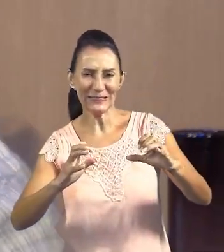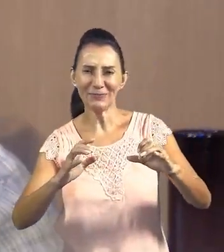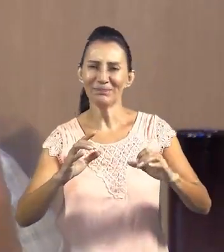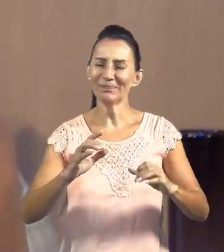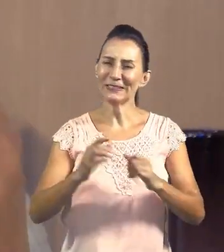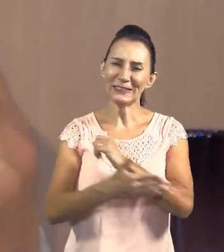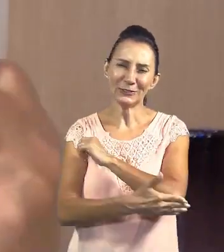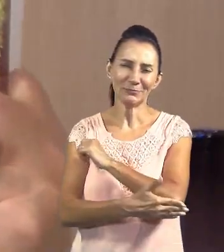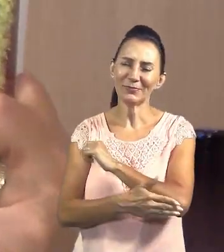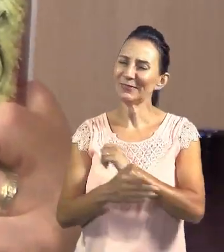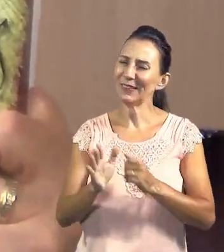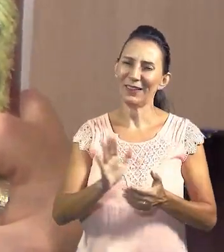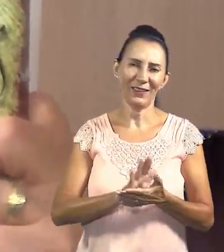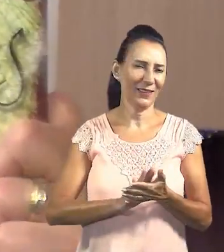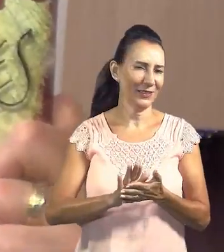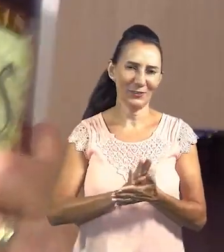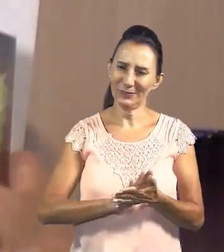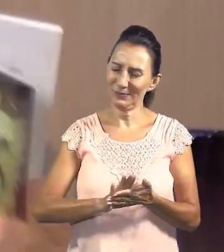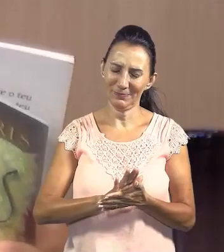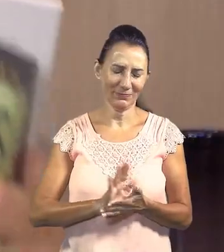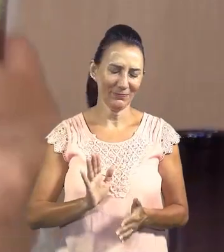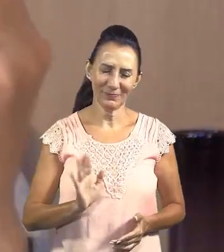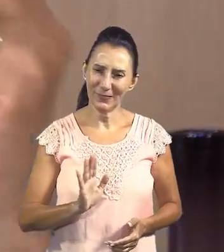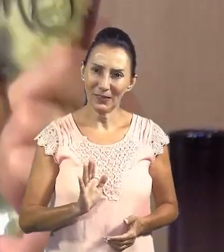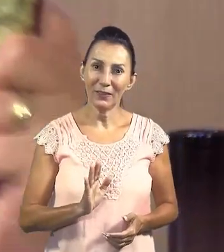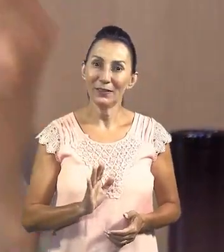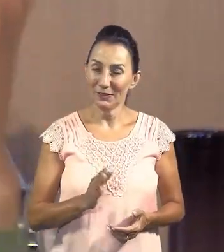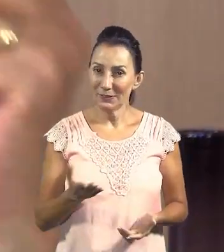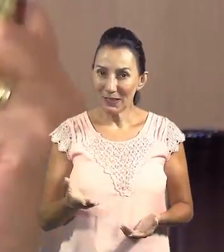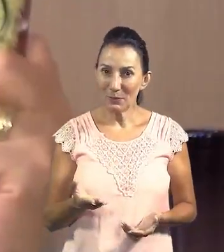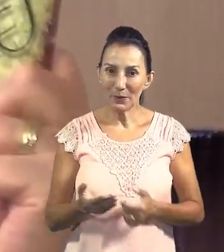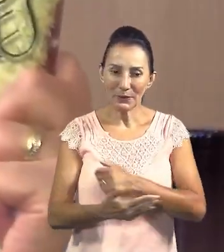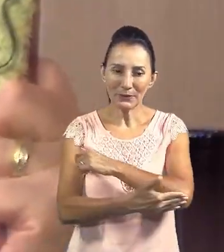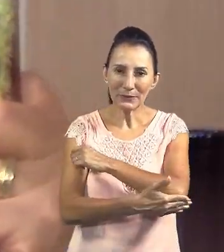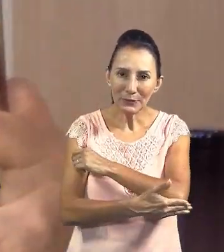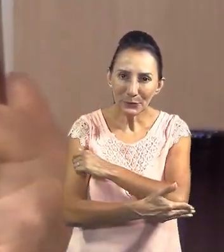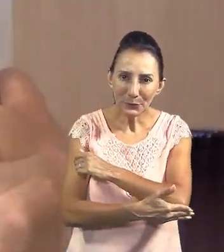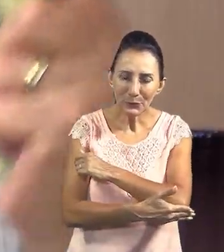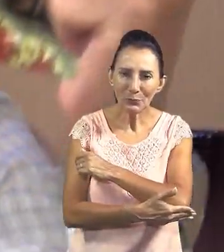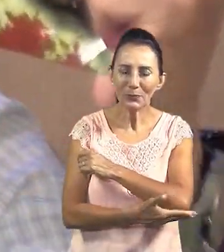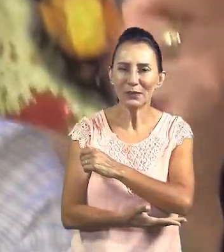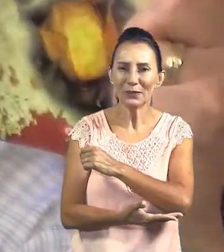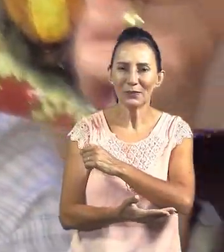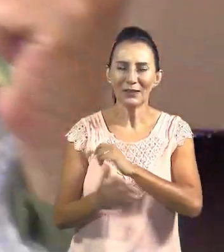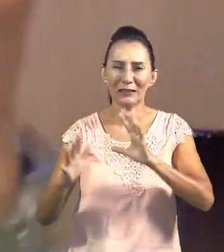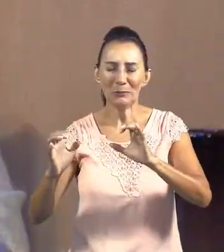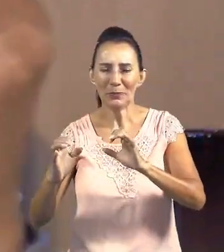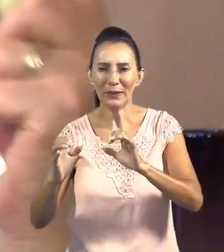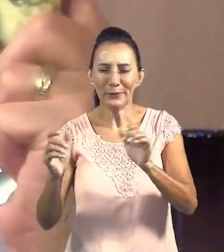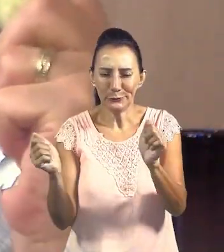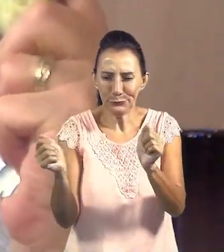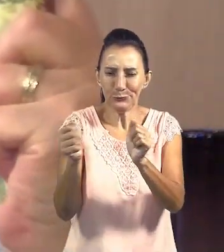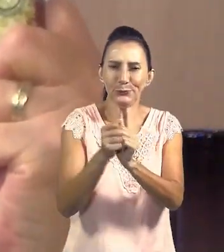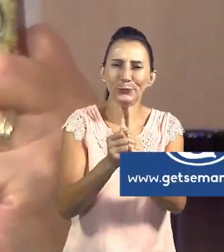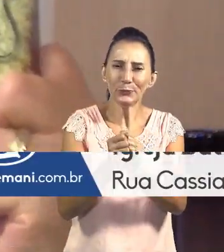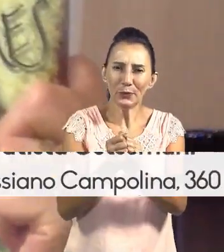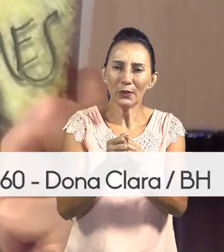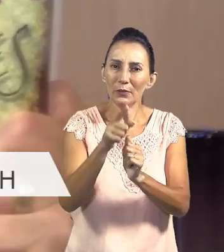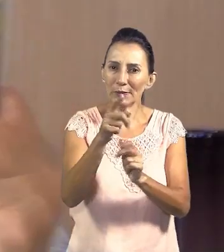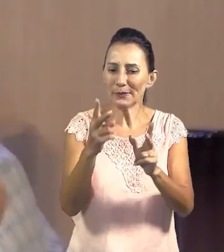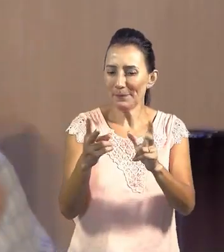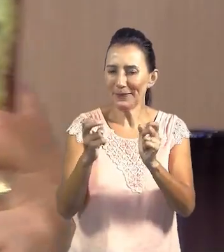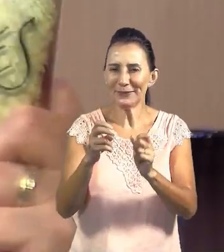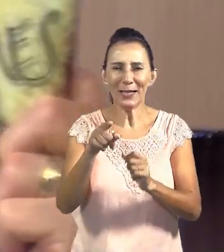em contendas e ciúmes, está vendo? As duas palavras andam juntinhas, contendas e ciúmes.